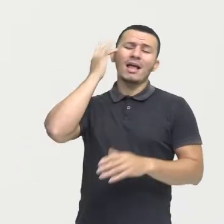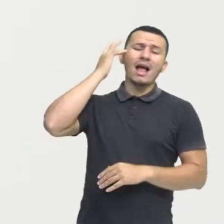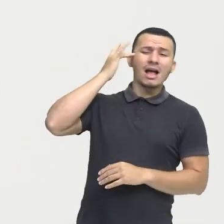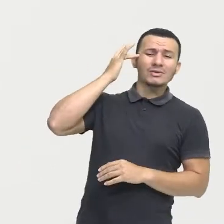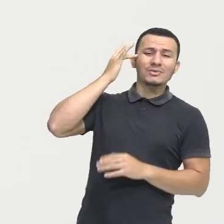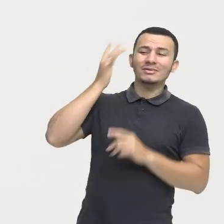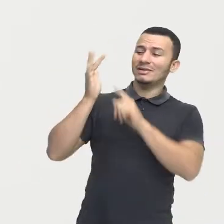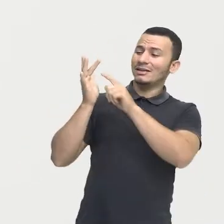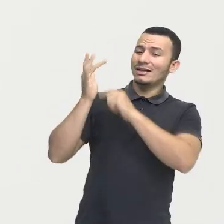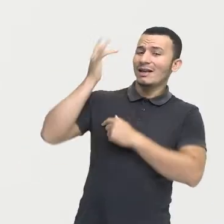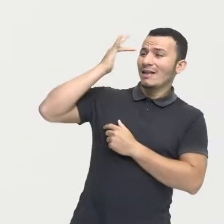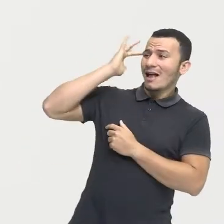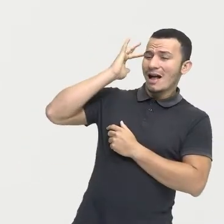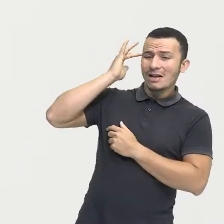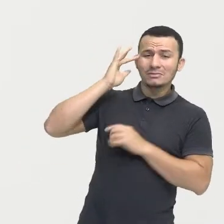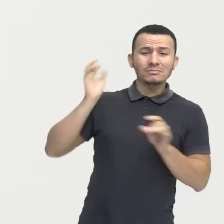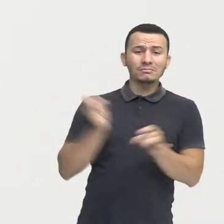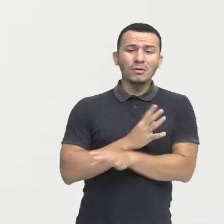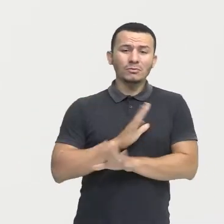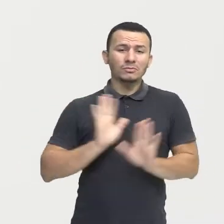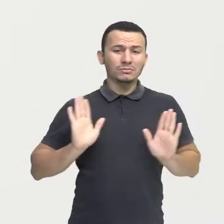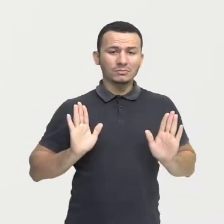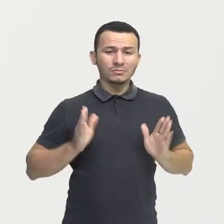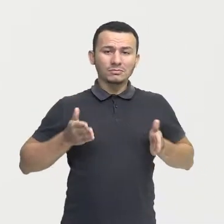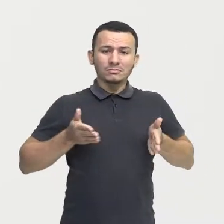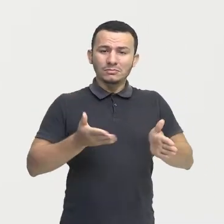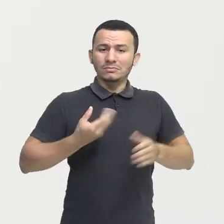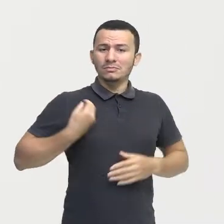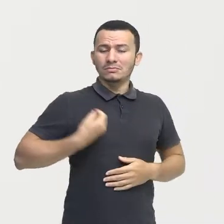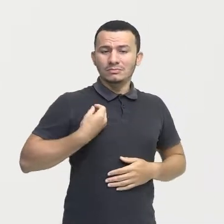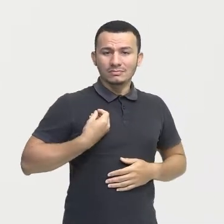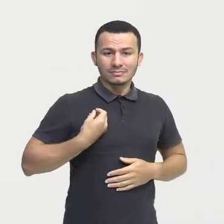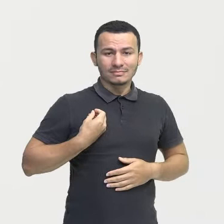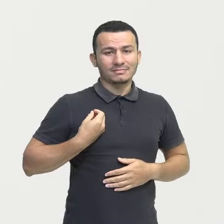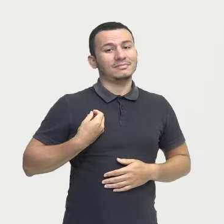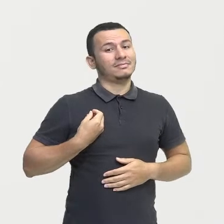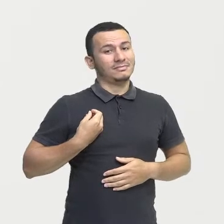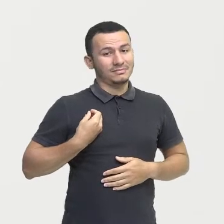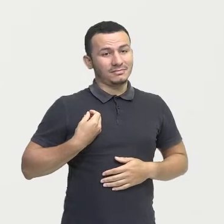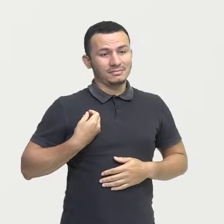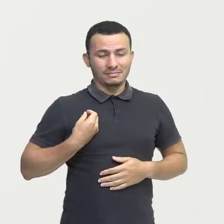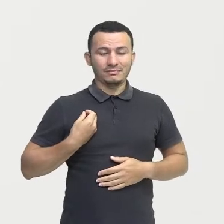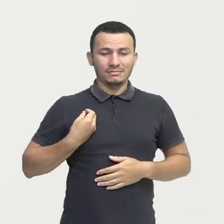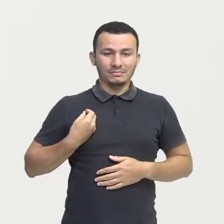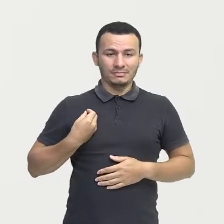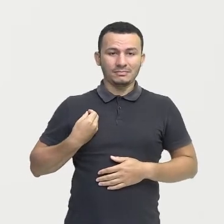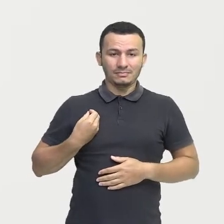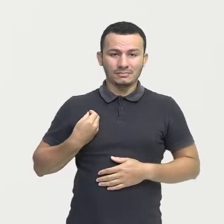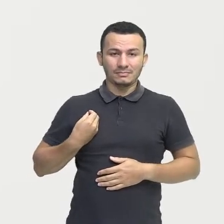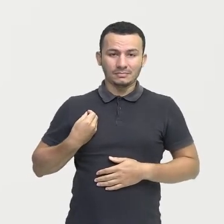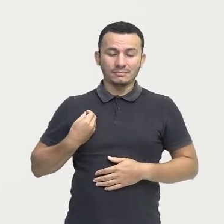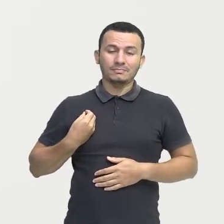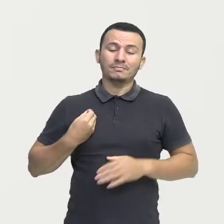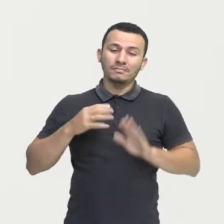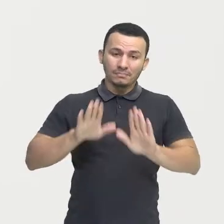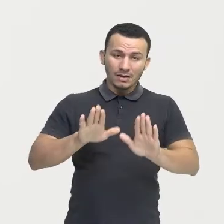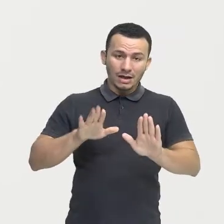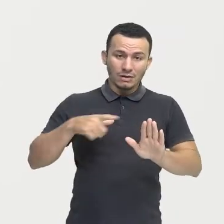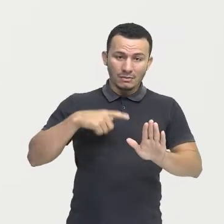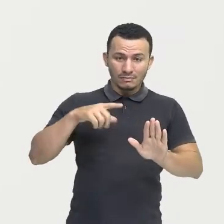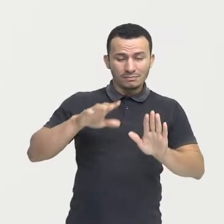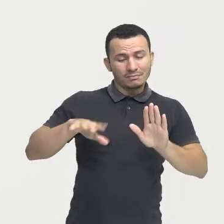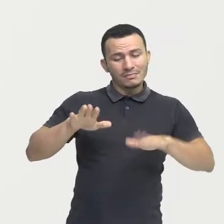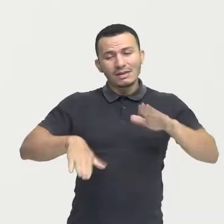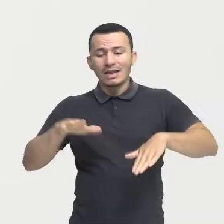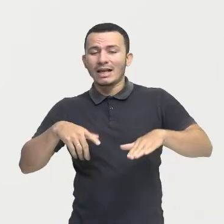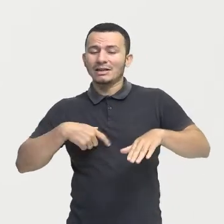Então, simplesmente eu acho e acabou-se. Então, uma explicação pronta, questão repleta de juízo de valor,